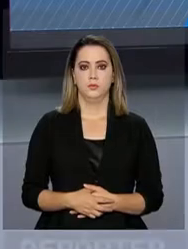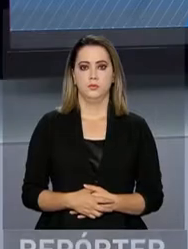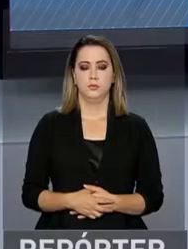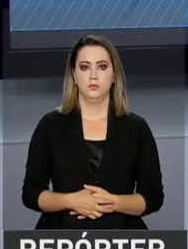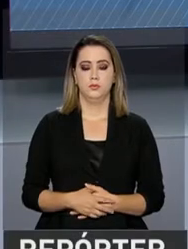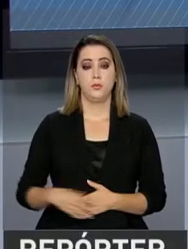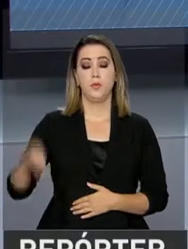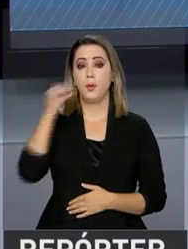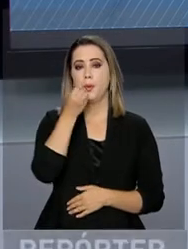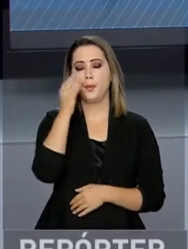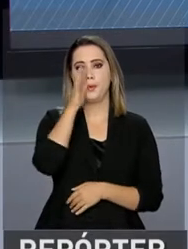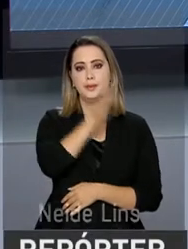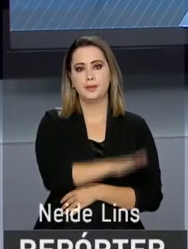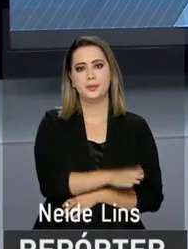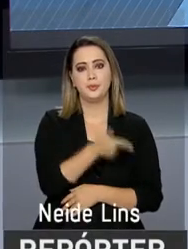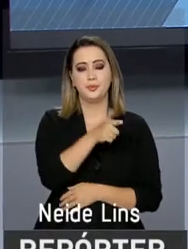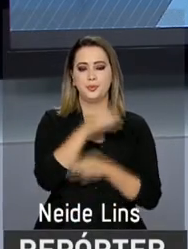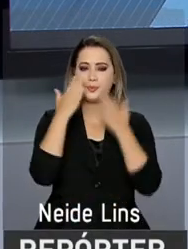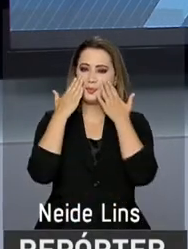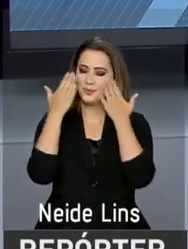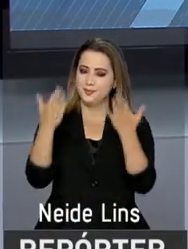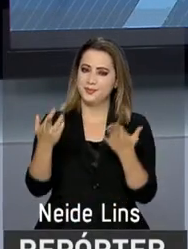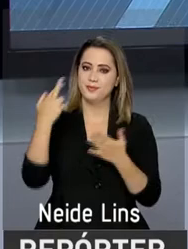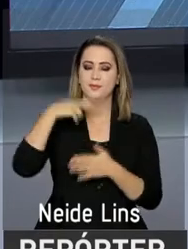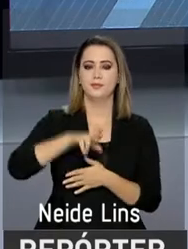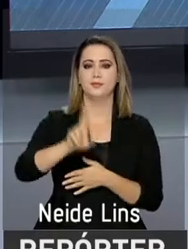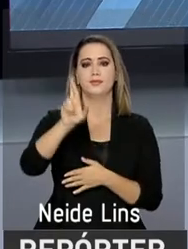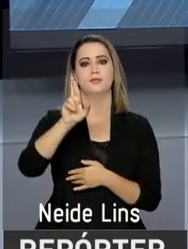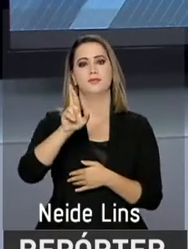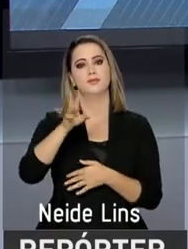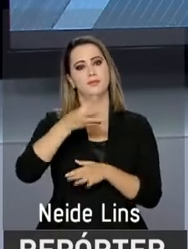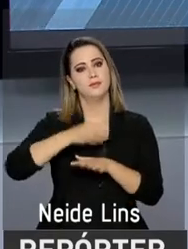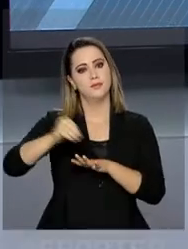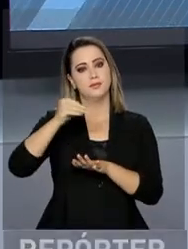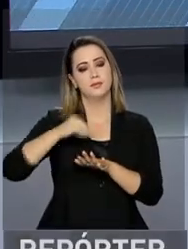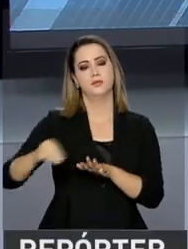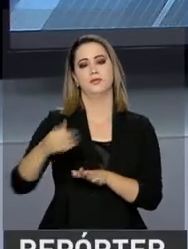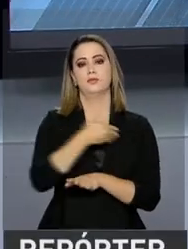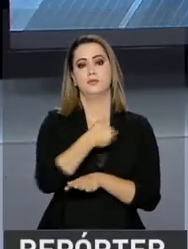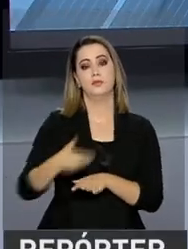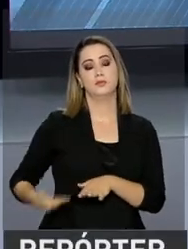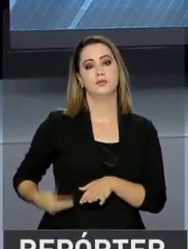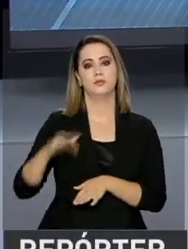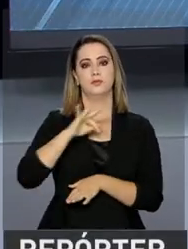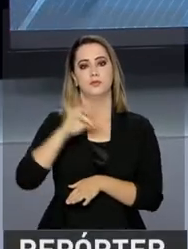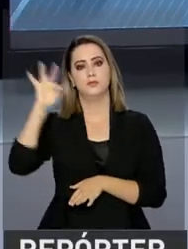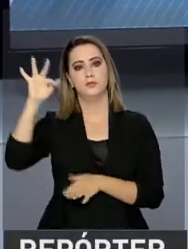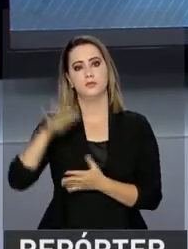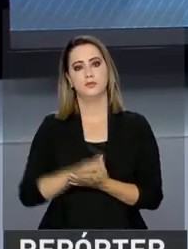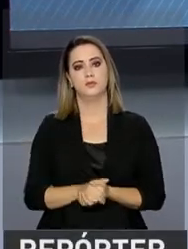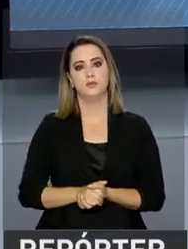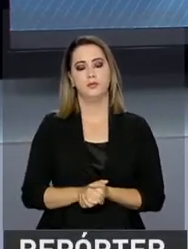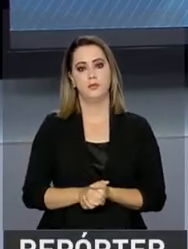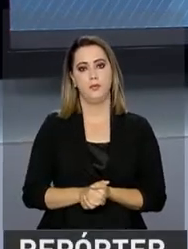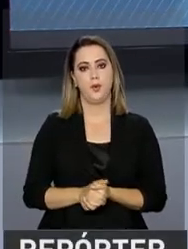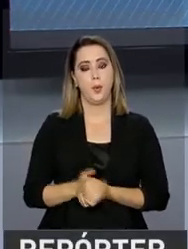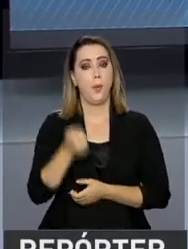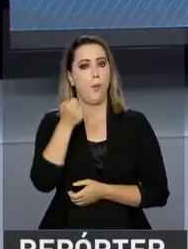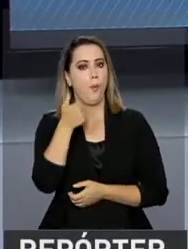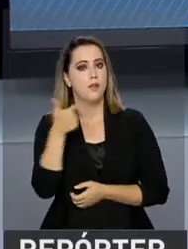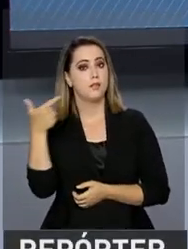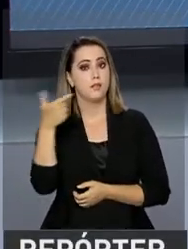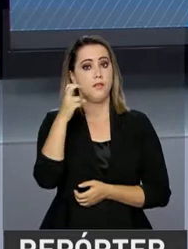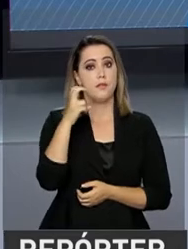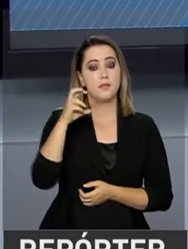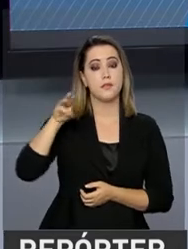olá boa tarde estamos de volta com mais uma edição do repórter nbr e as notícias do governo federal quase